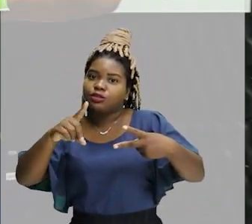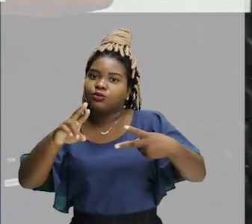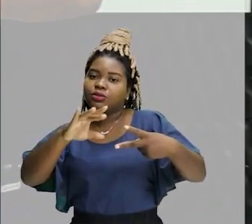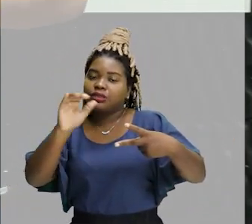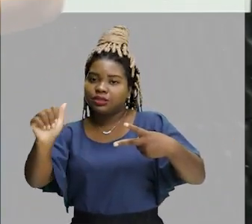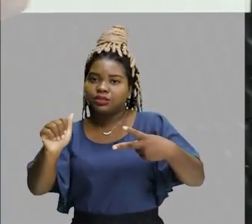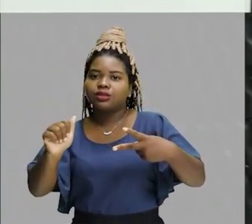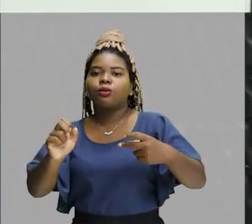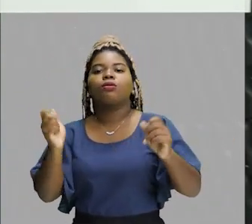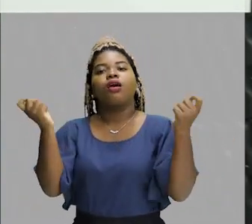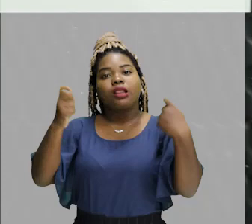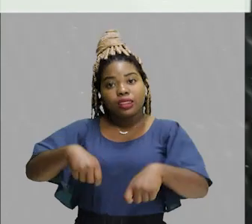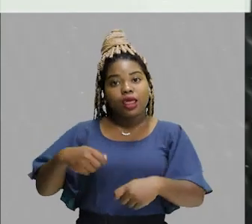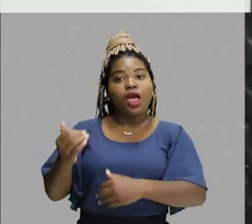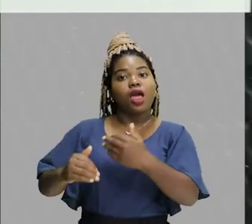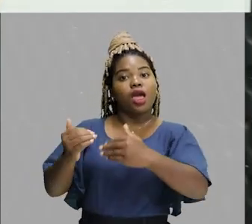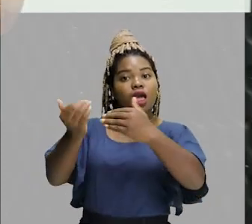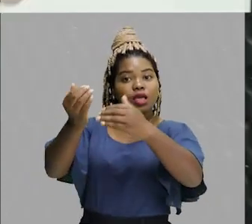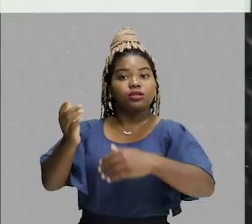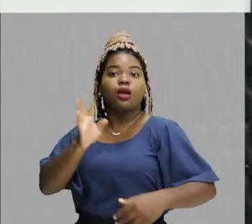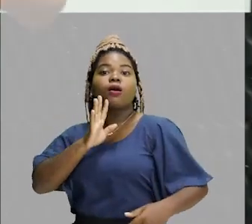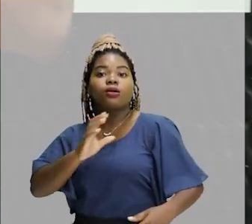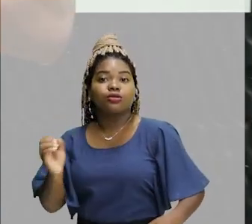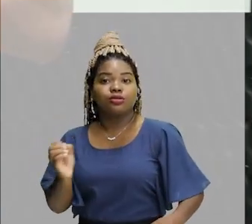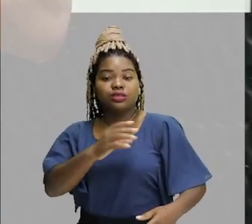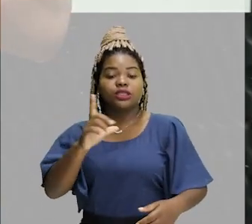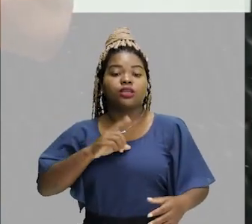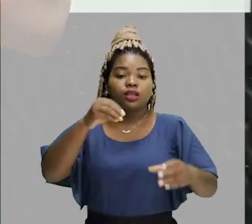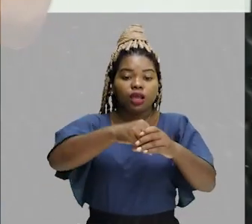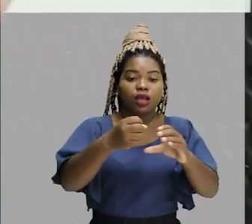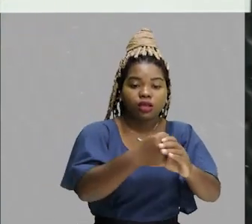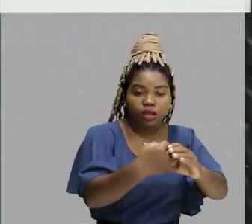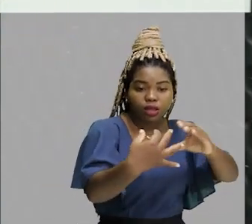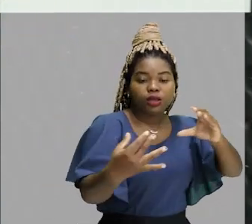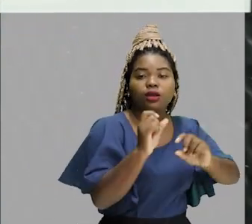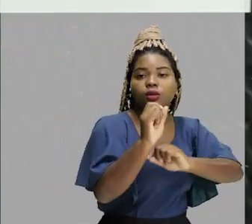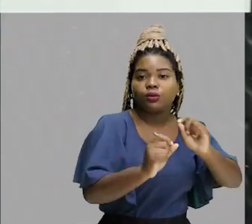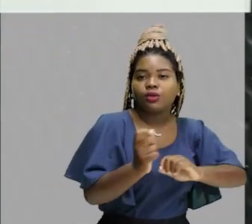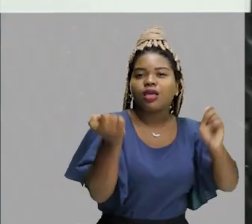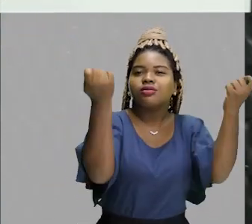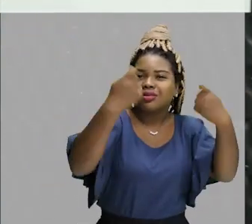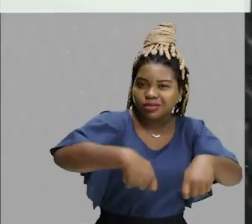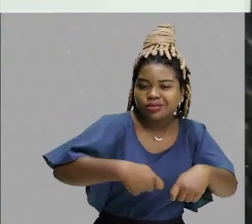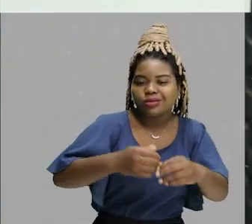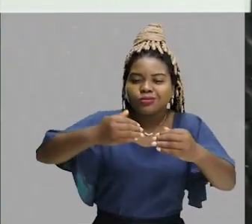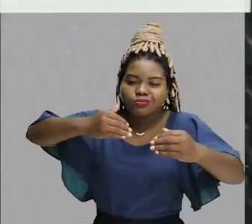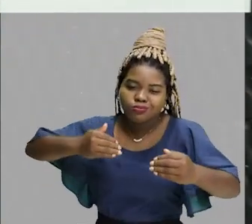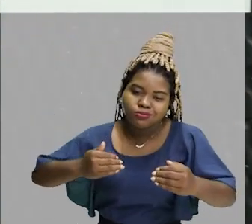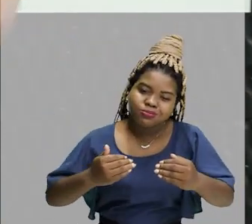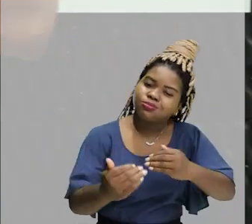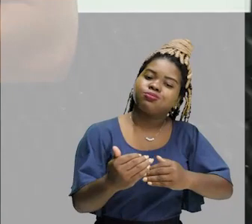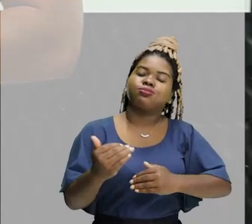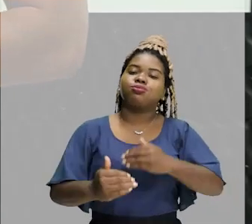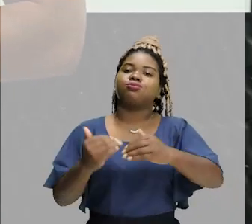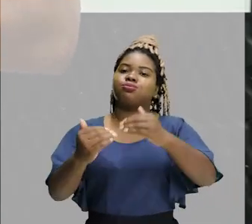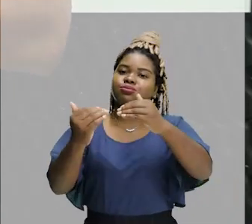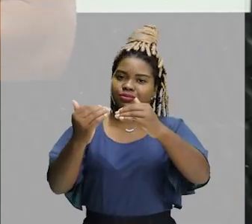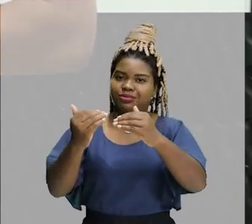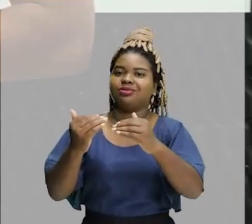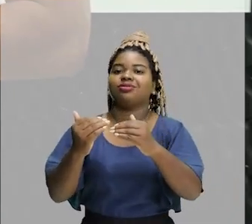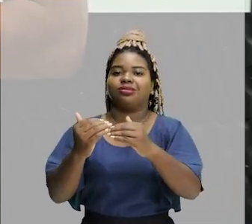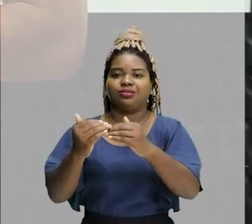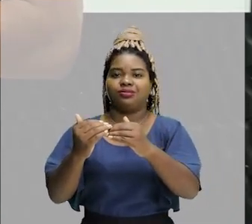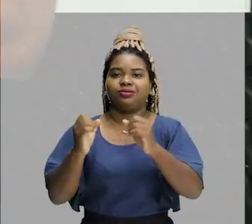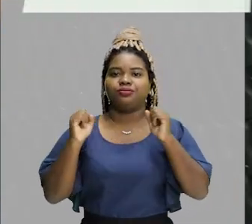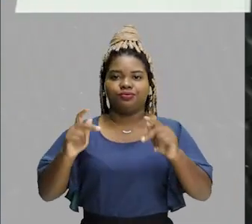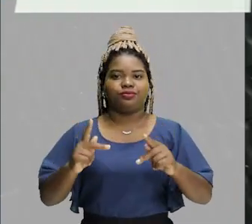pode avançar muito mais e que tem dentro da sua característica esta possibilidade de avanço muito facilmente